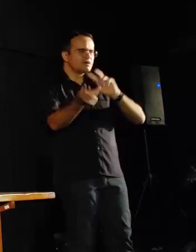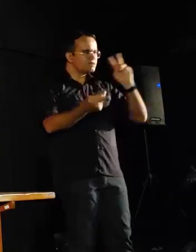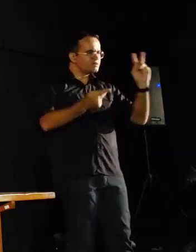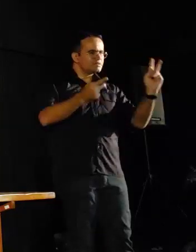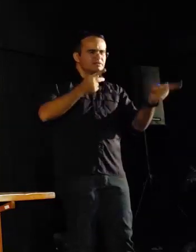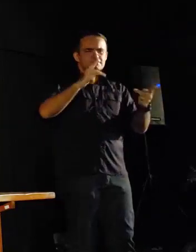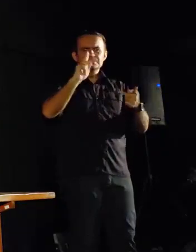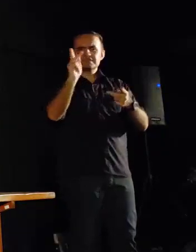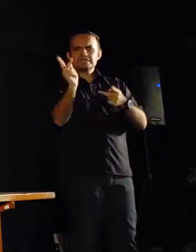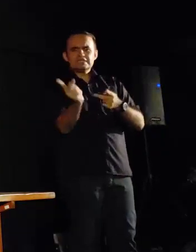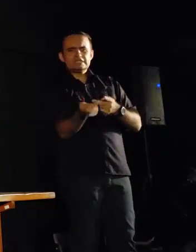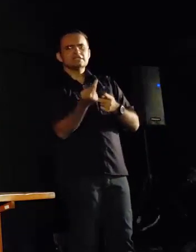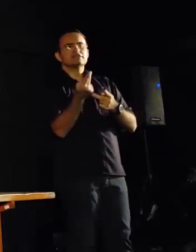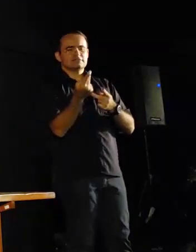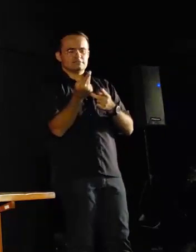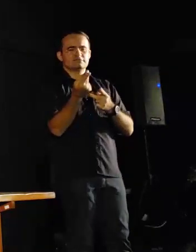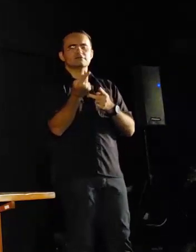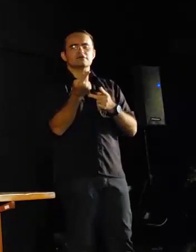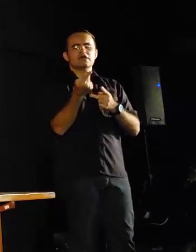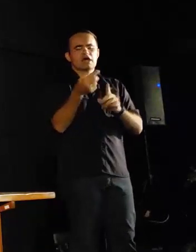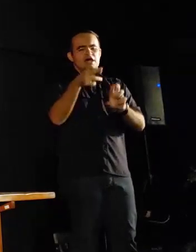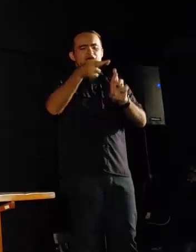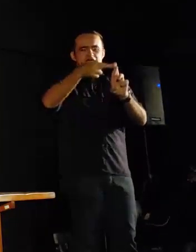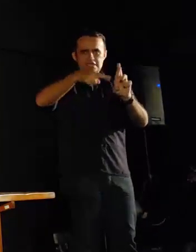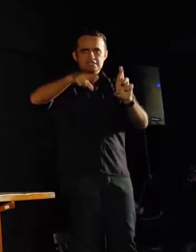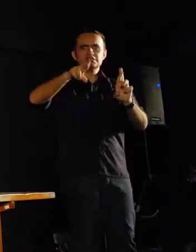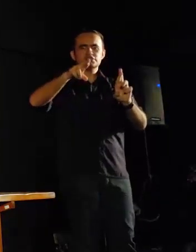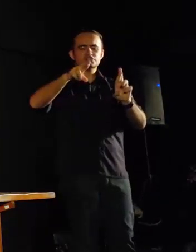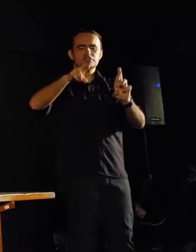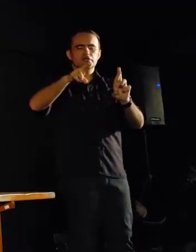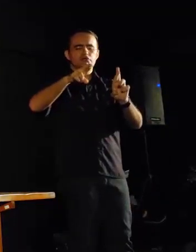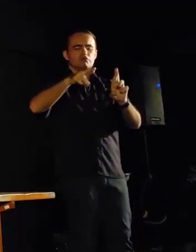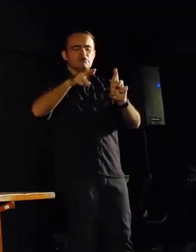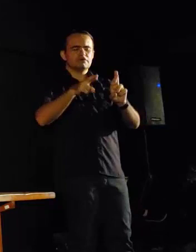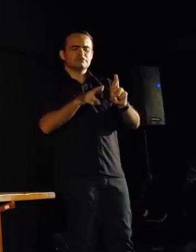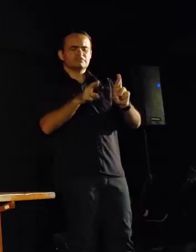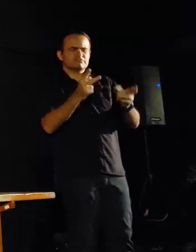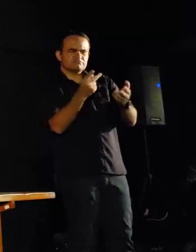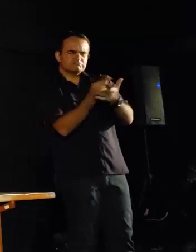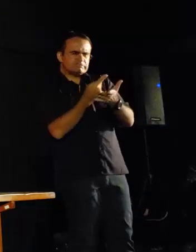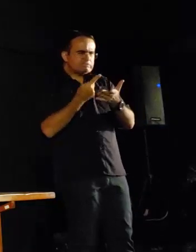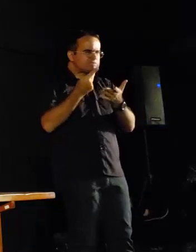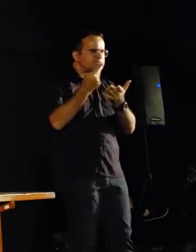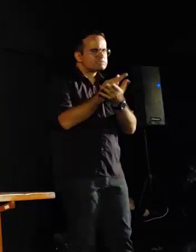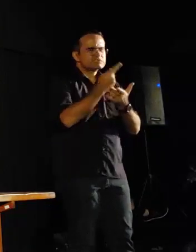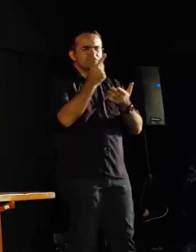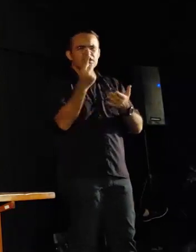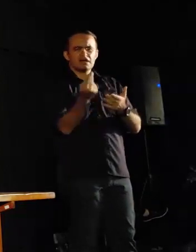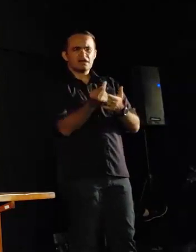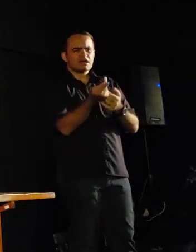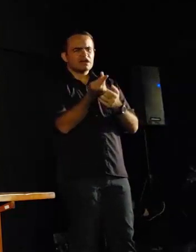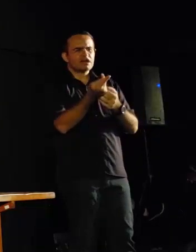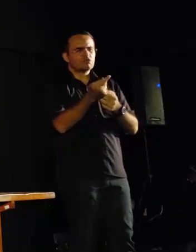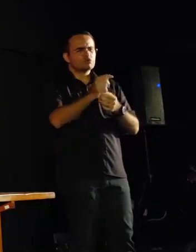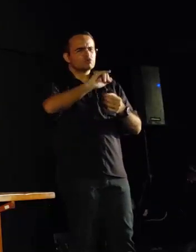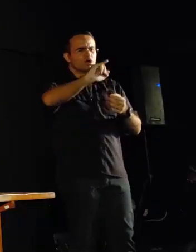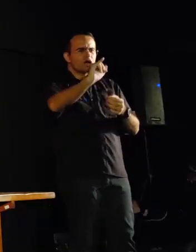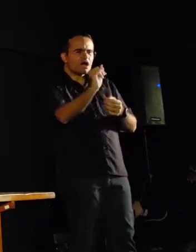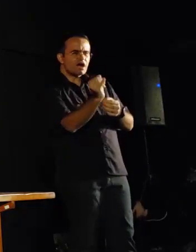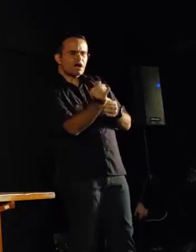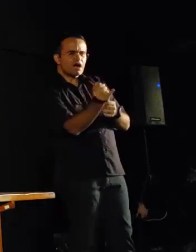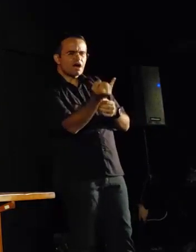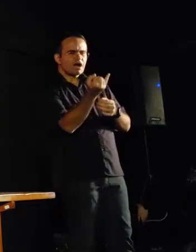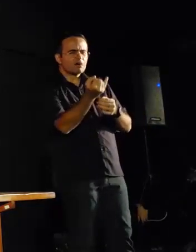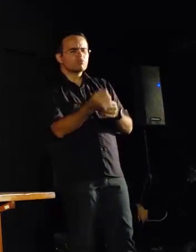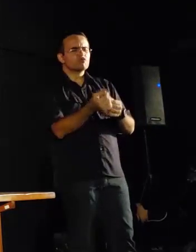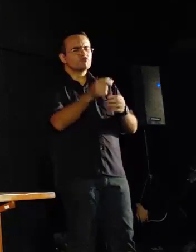atualmente a religião e a força da religião para justificar o pior, a